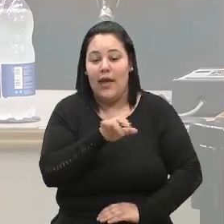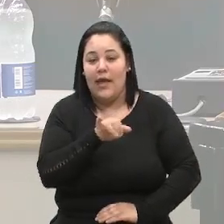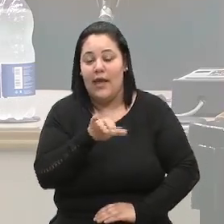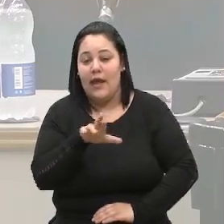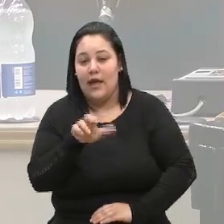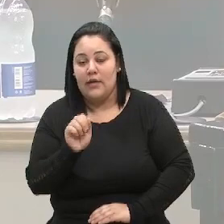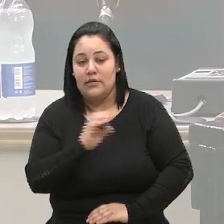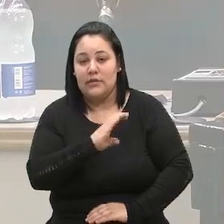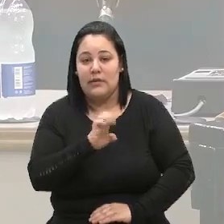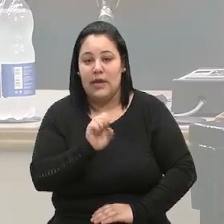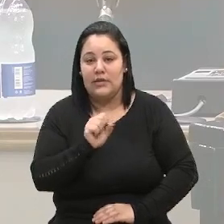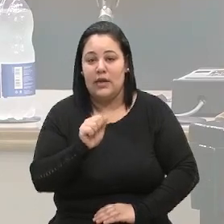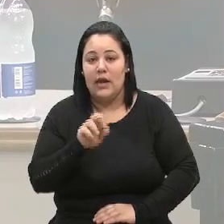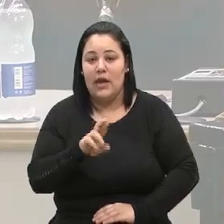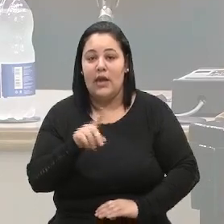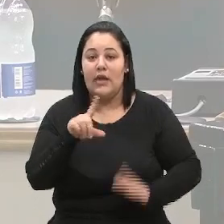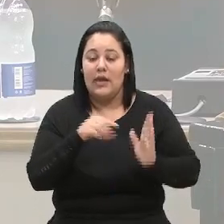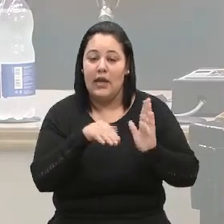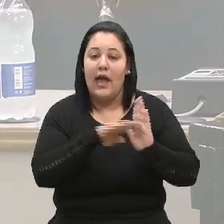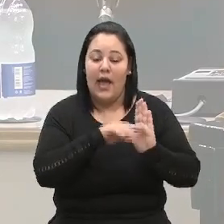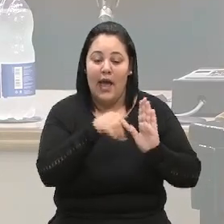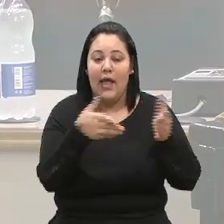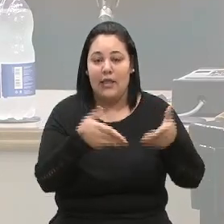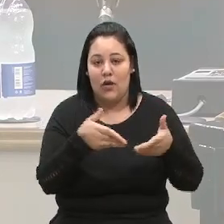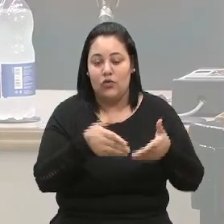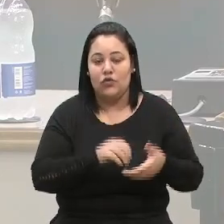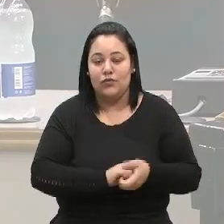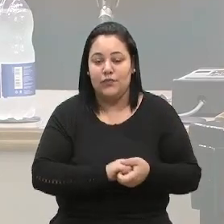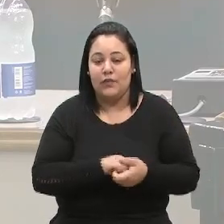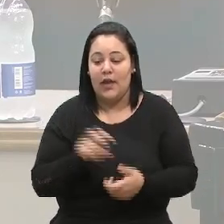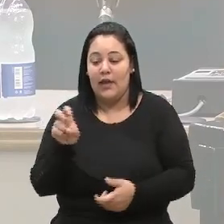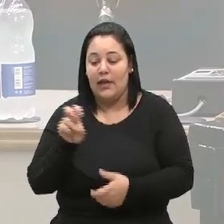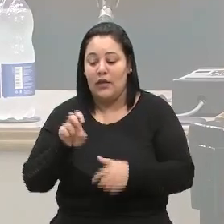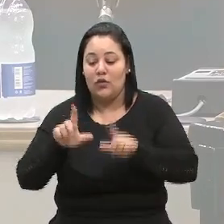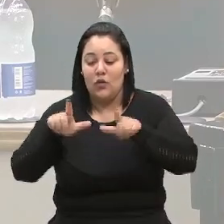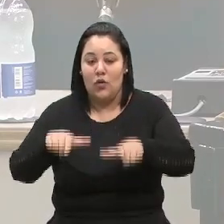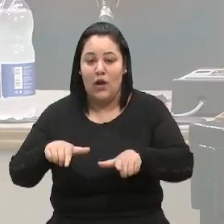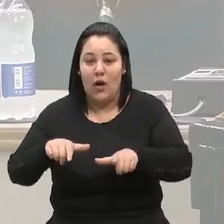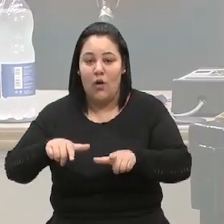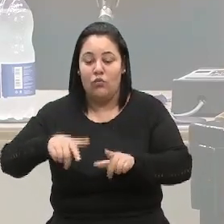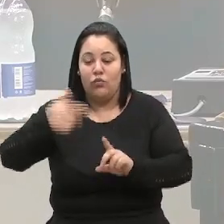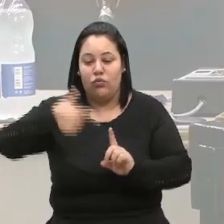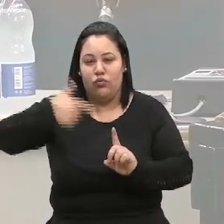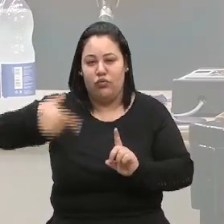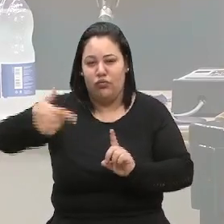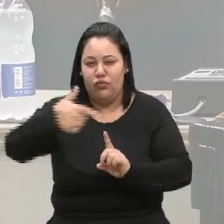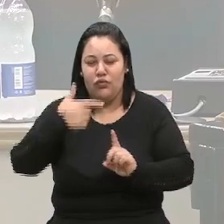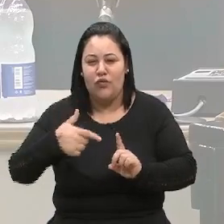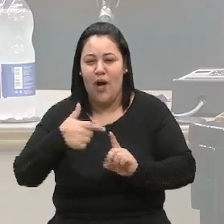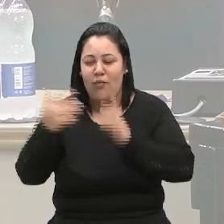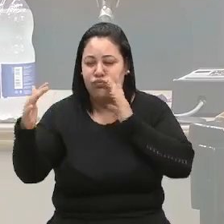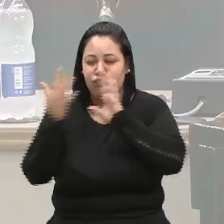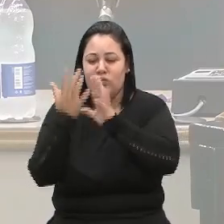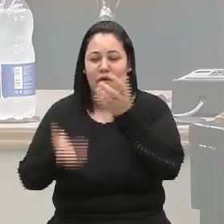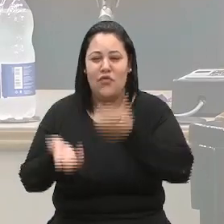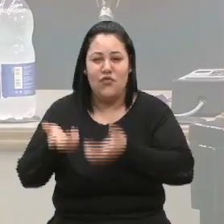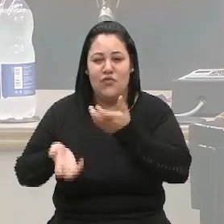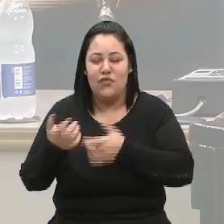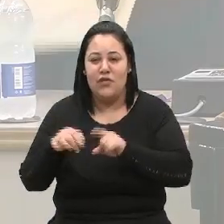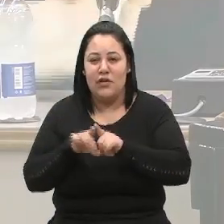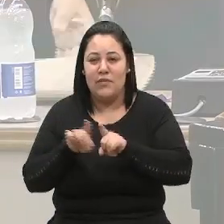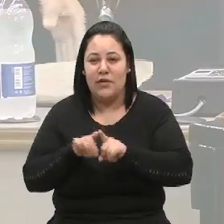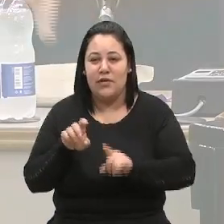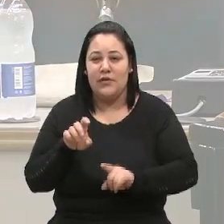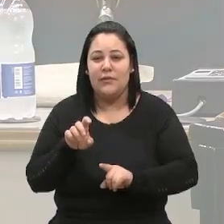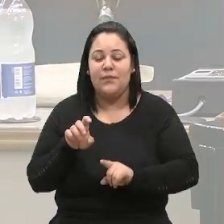Desde então, recebeu as seguintes denominações: letra A, 5º Grupamento de Incêndios, letra B, 5º Grupamento de Combate de Incêndios, letra C, 5º